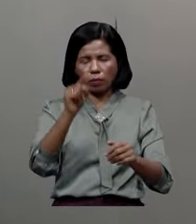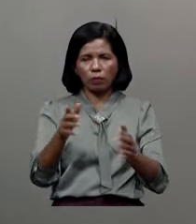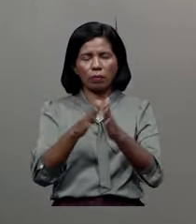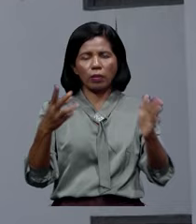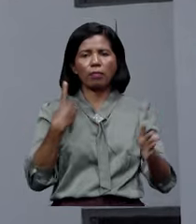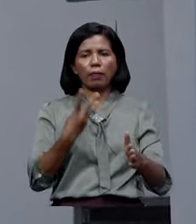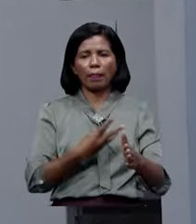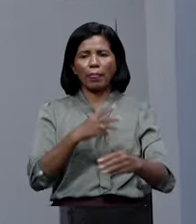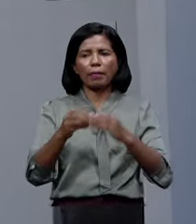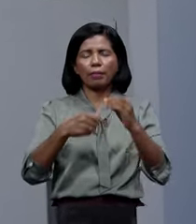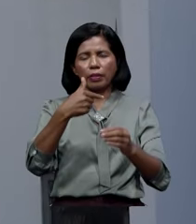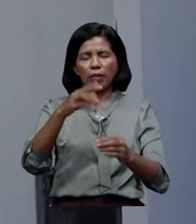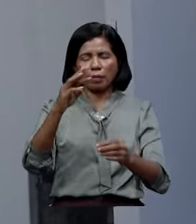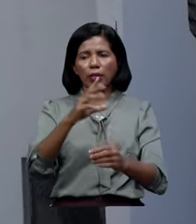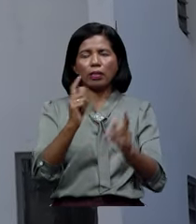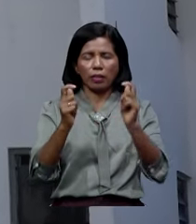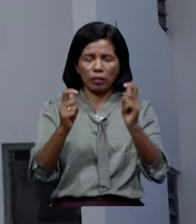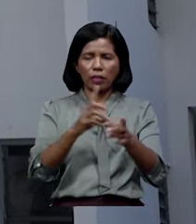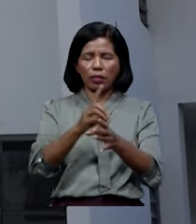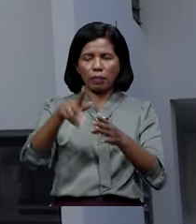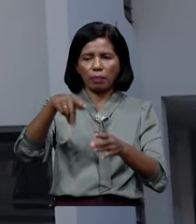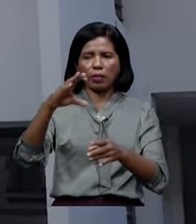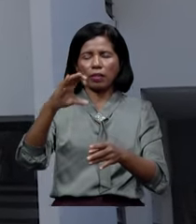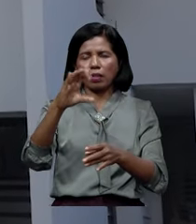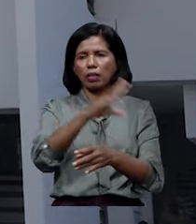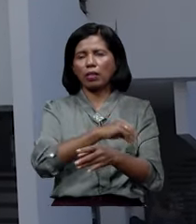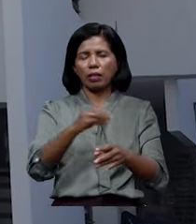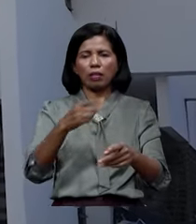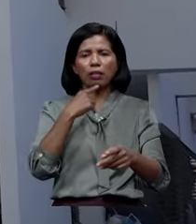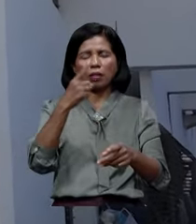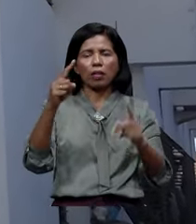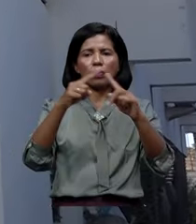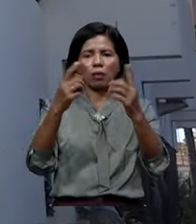Relaciono asunto ne, je mententa confirma ho diretor PSIC, mai benia parte confirma to